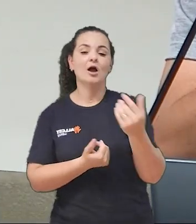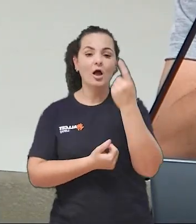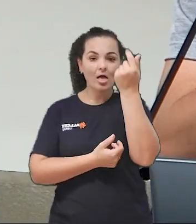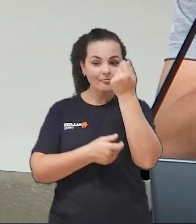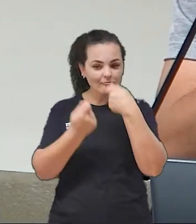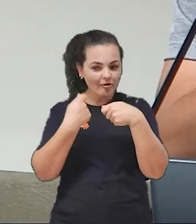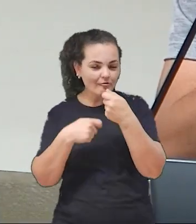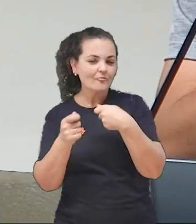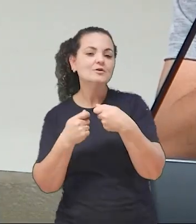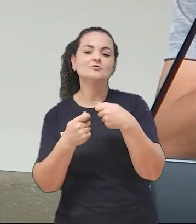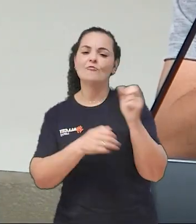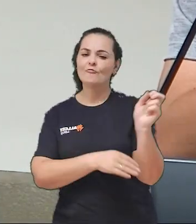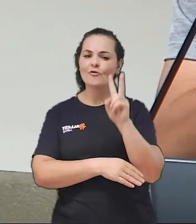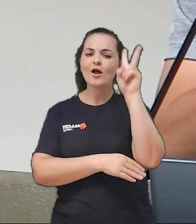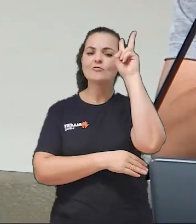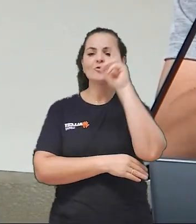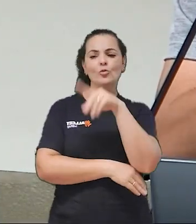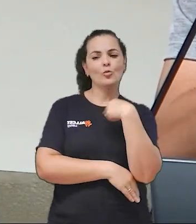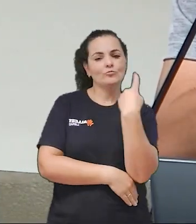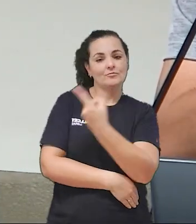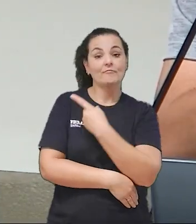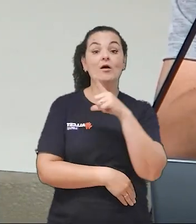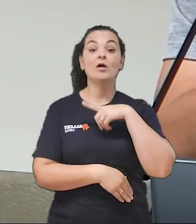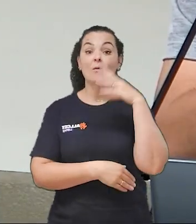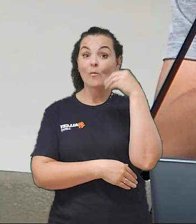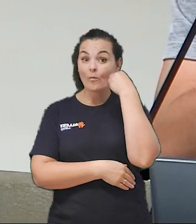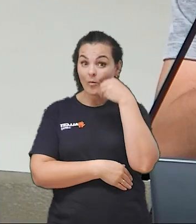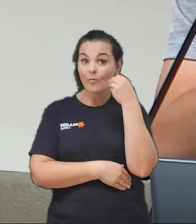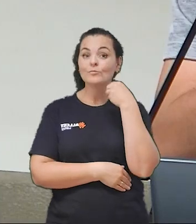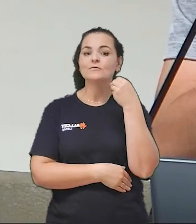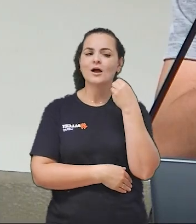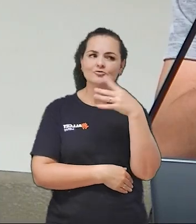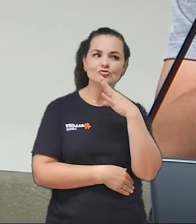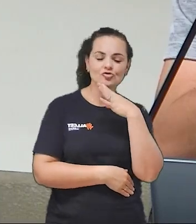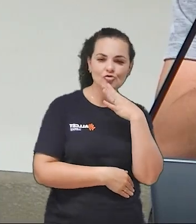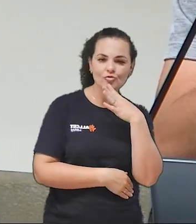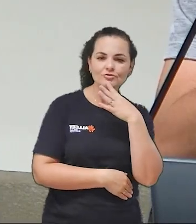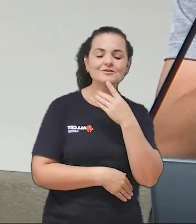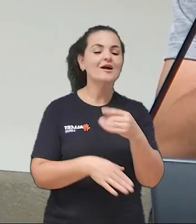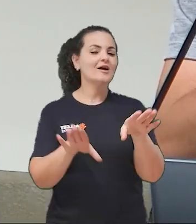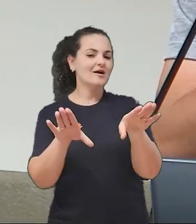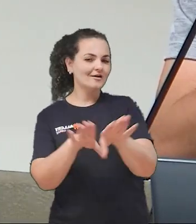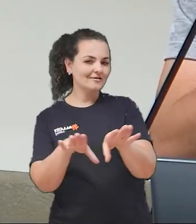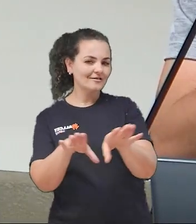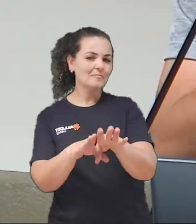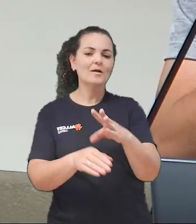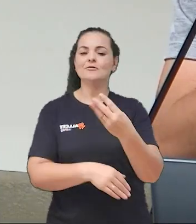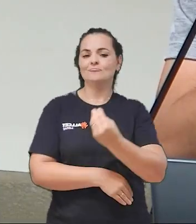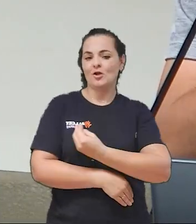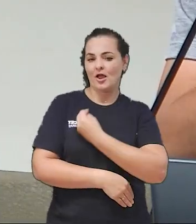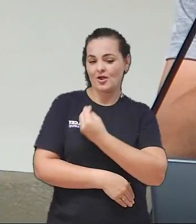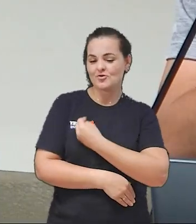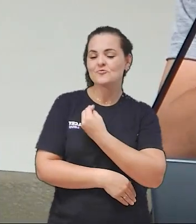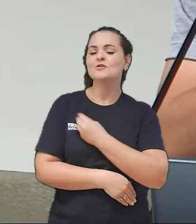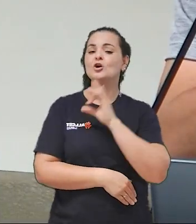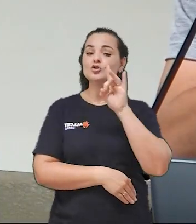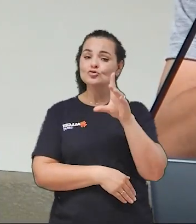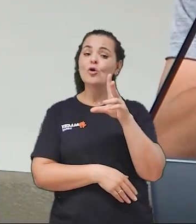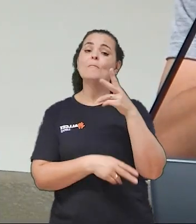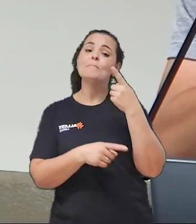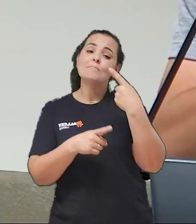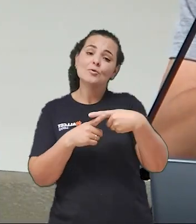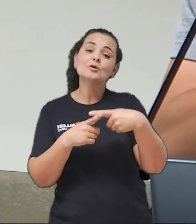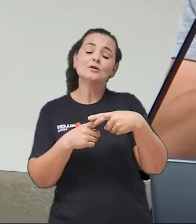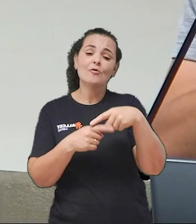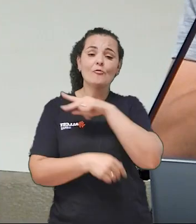foi um momento único que investiu um dinheiro valioso para todos terem essa oportunidade Além disso por muitas outras coisas que